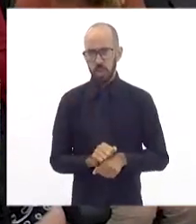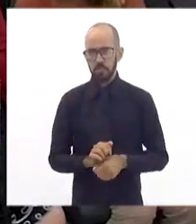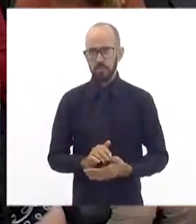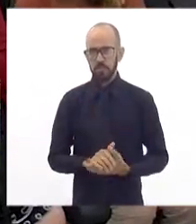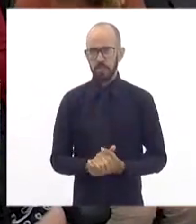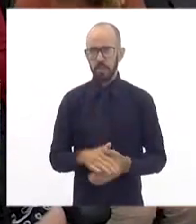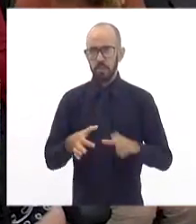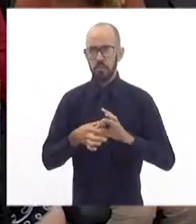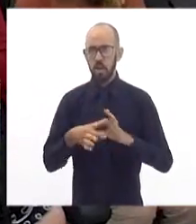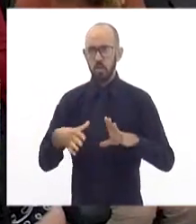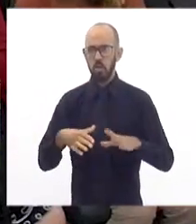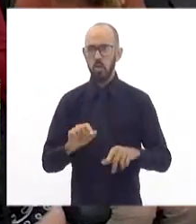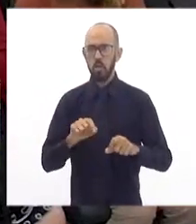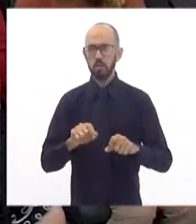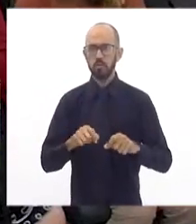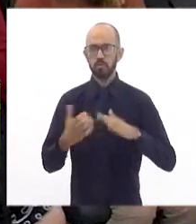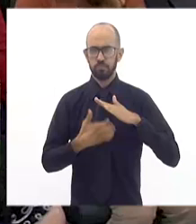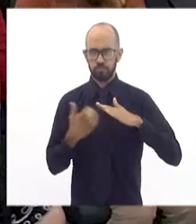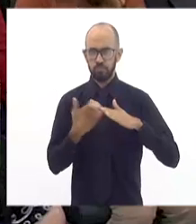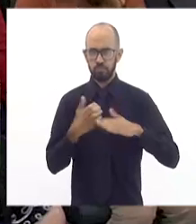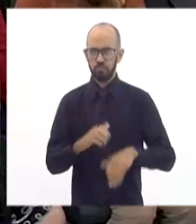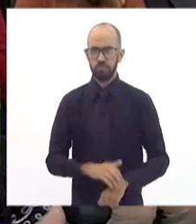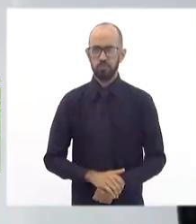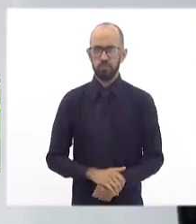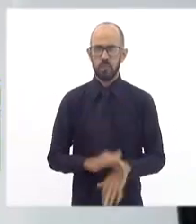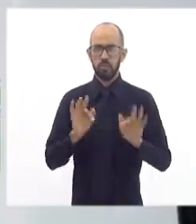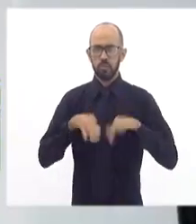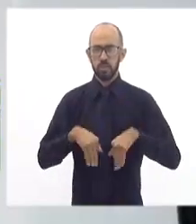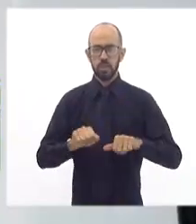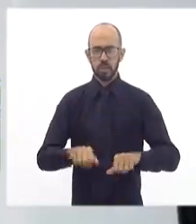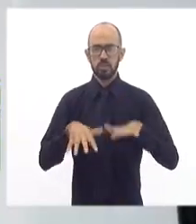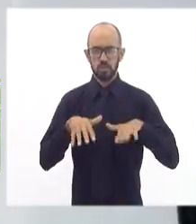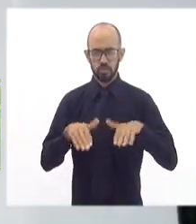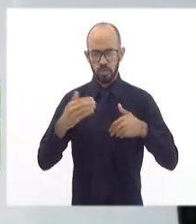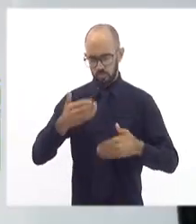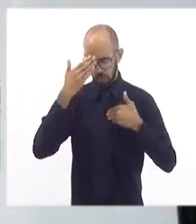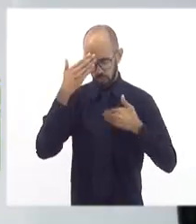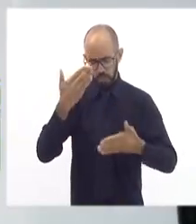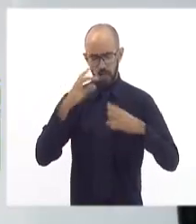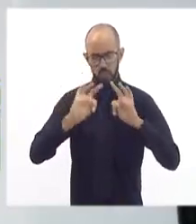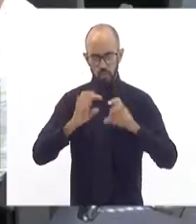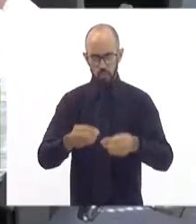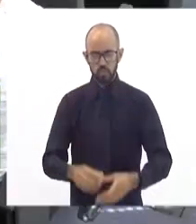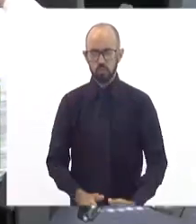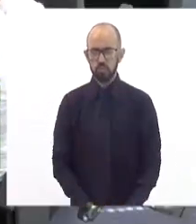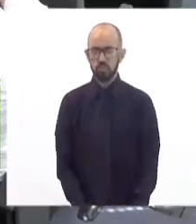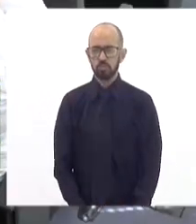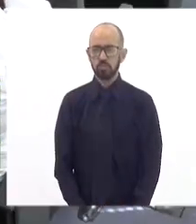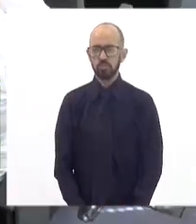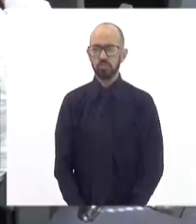que liberou o empreendimento está encerrada a audiência de hoje muito obrigado a todos e todas